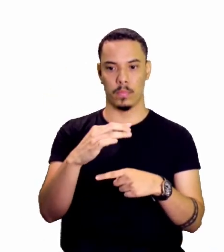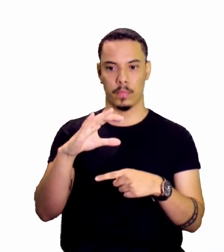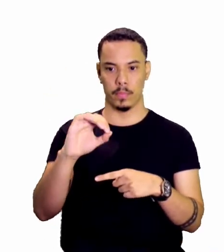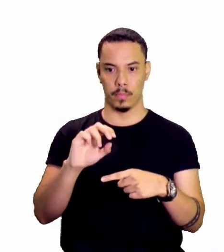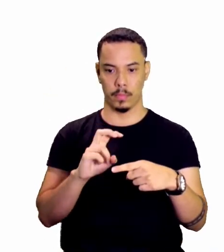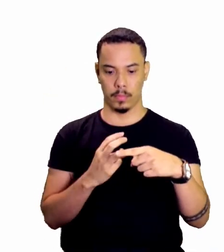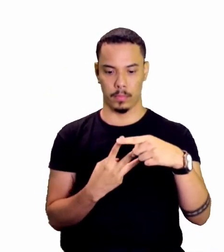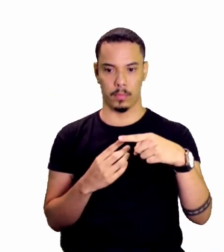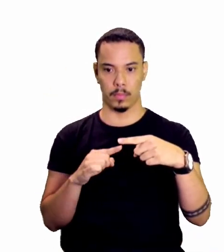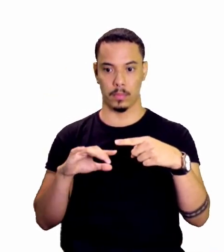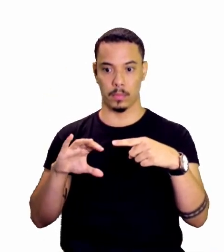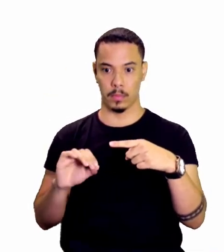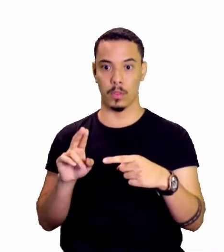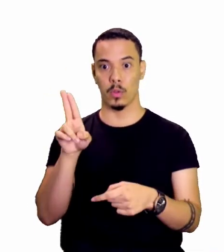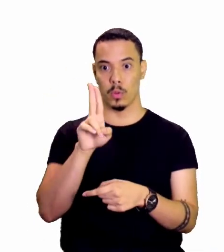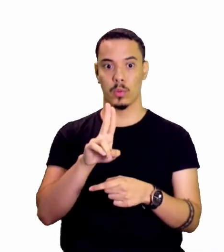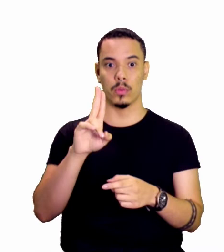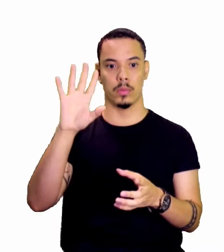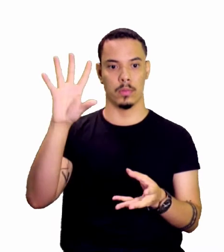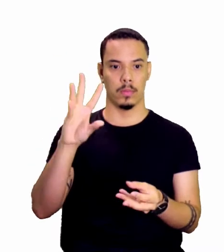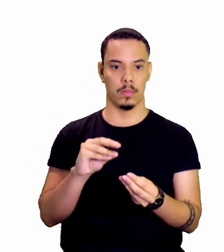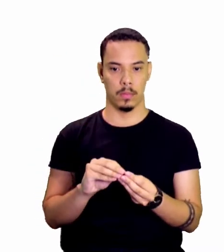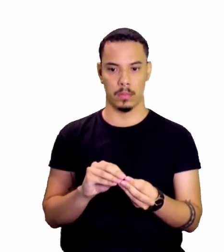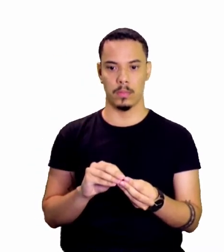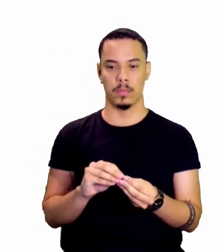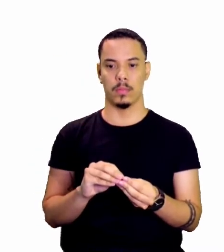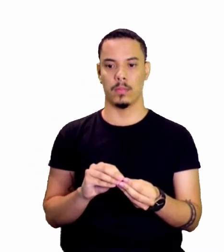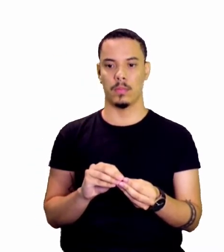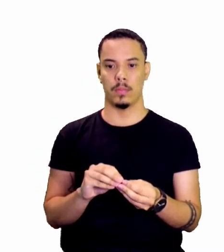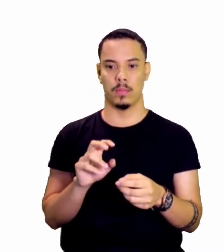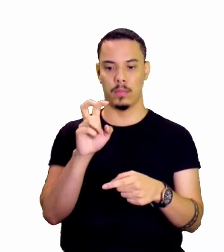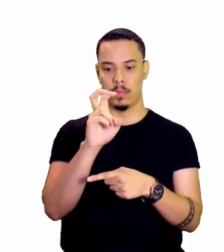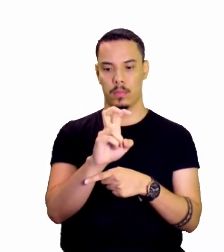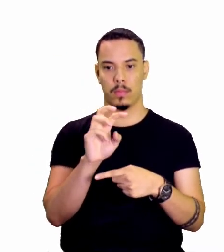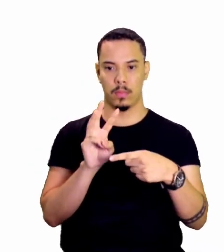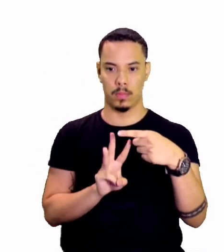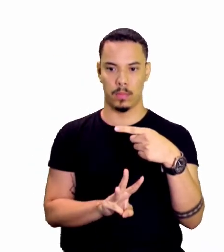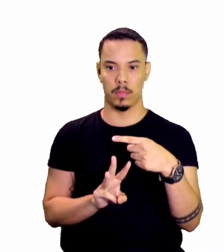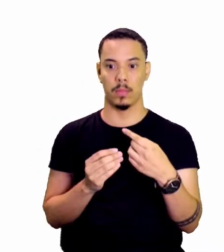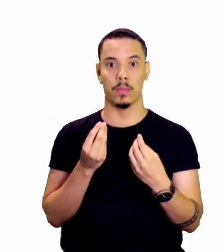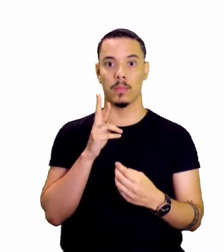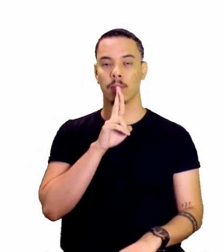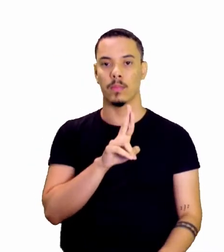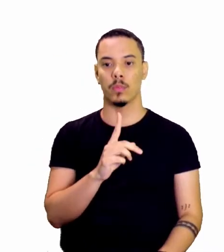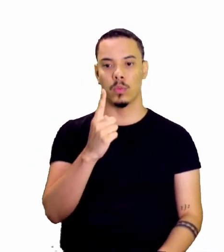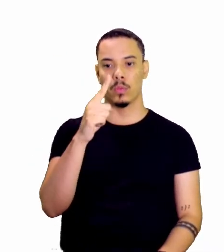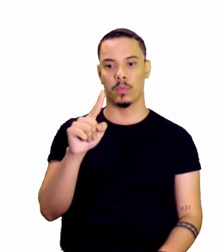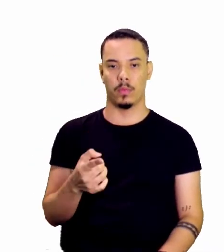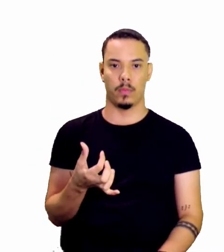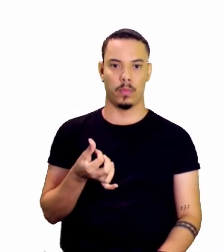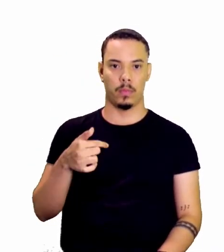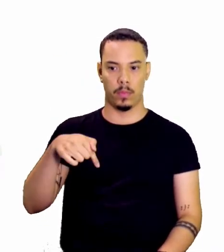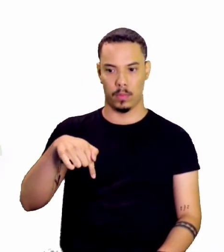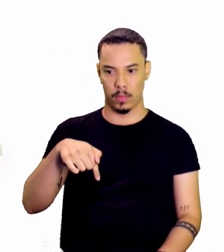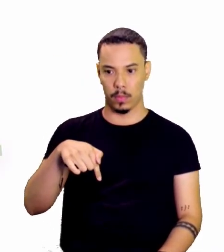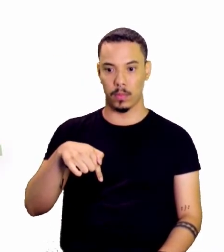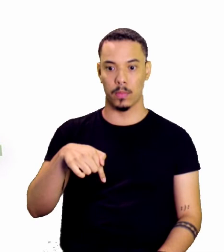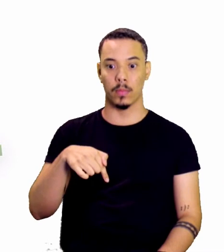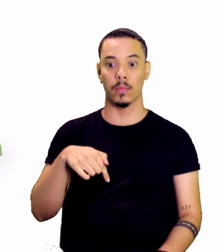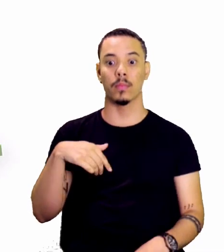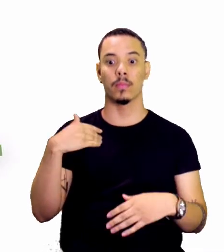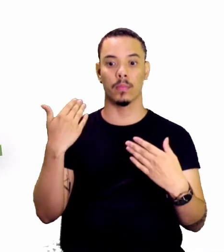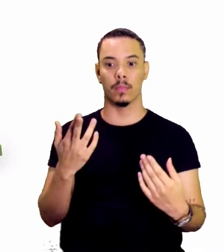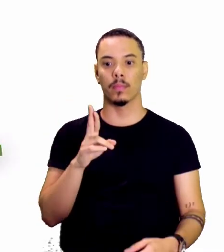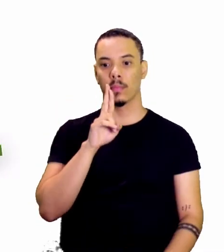e olha usando os capeta 205 - 03 - 10 deu 1,67 a tangente e